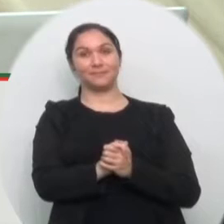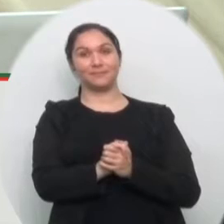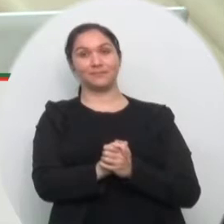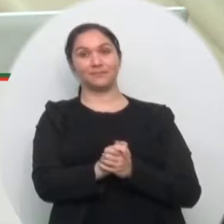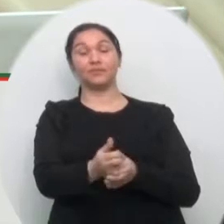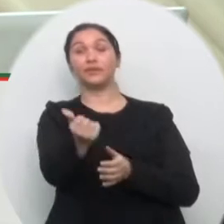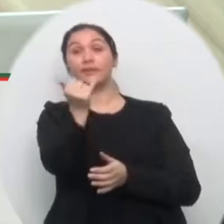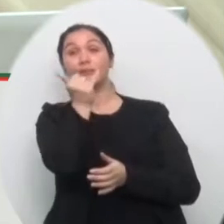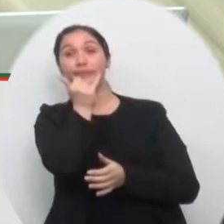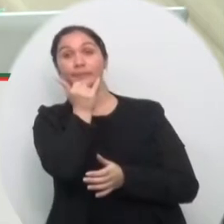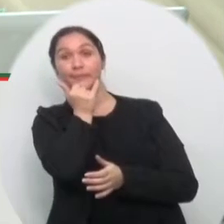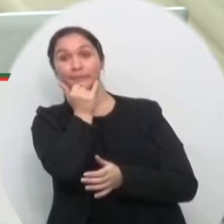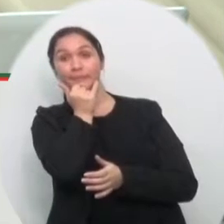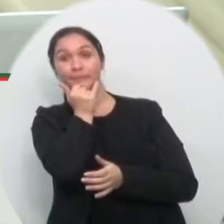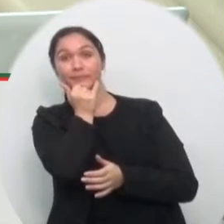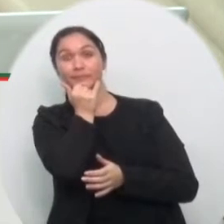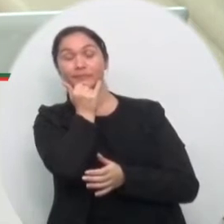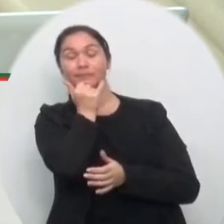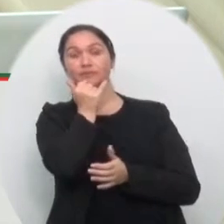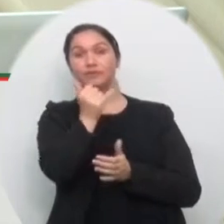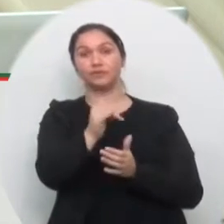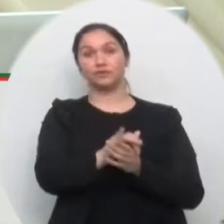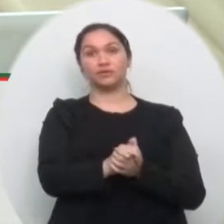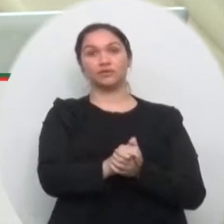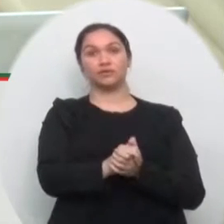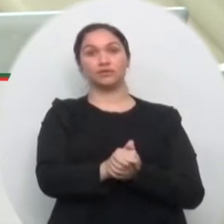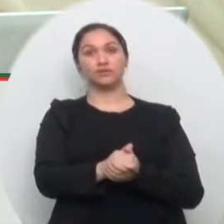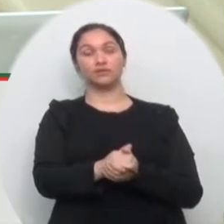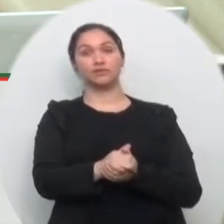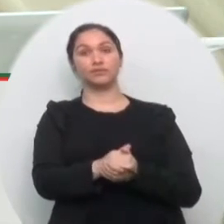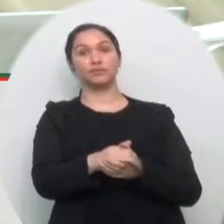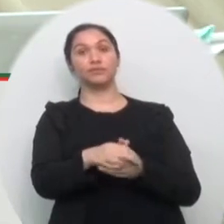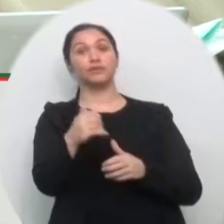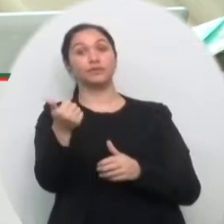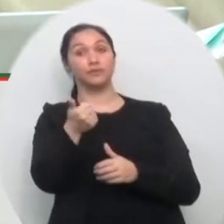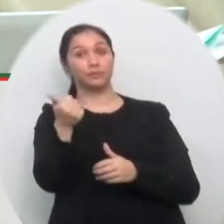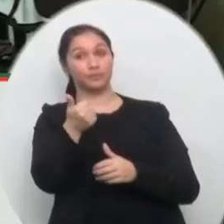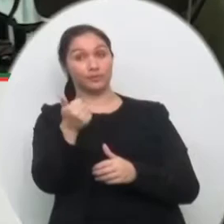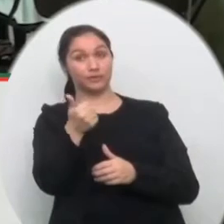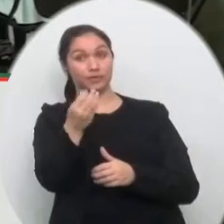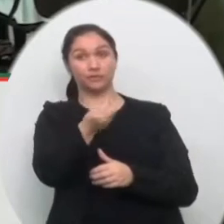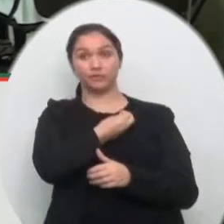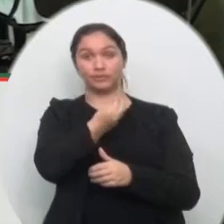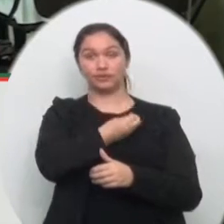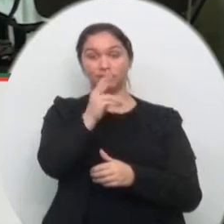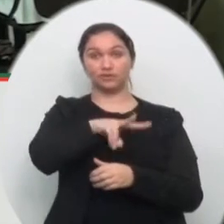Perdão, antes, porém, a confirmação do quórum novamente dos vereadores.